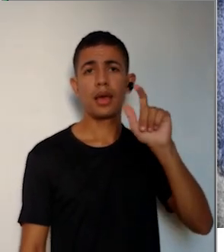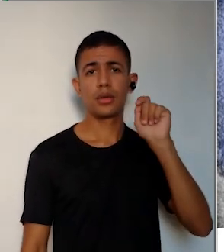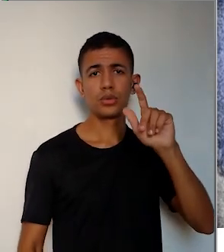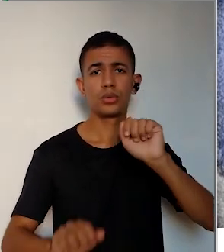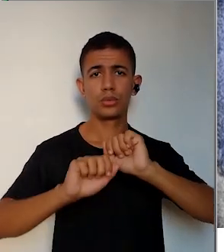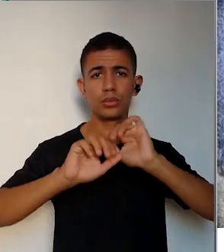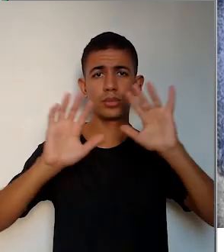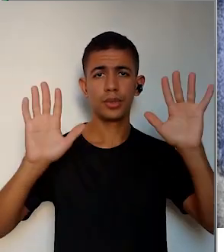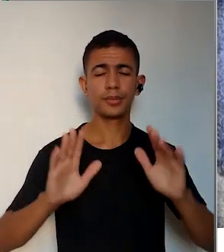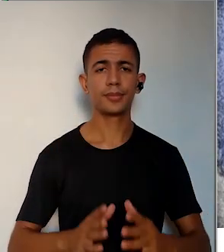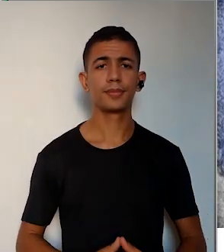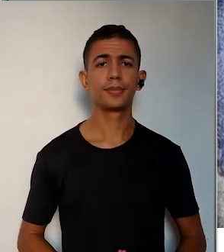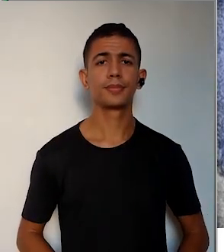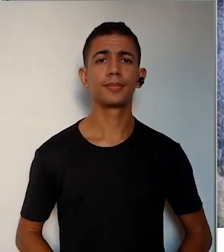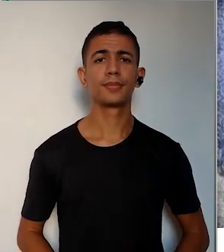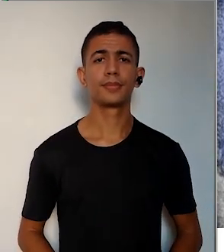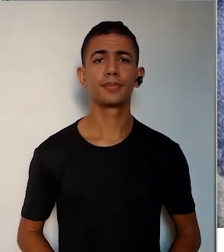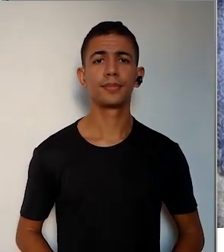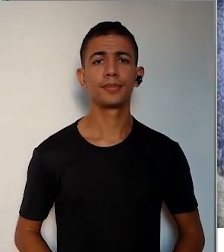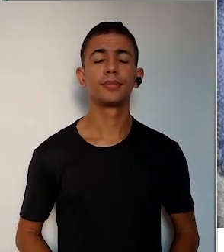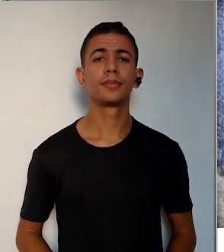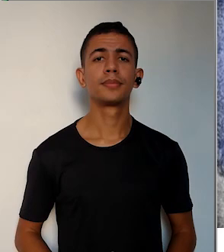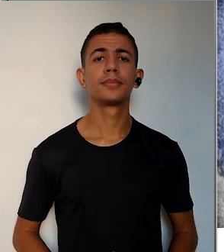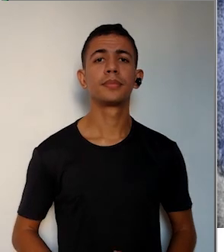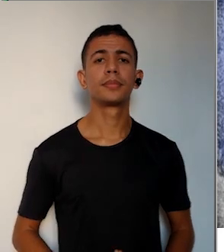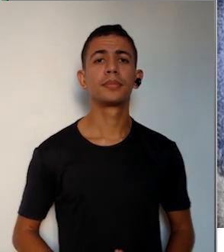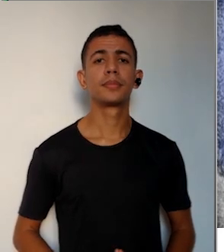destacados em azul claro.